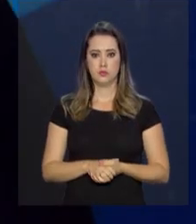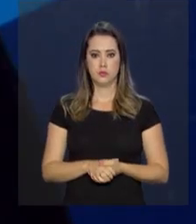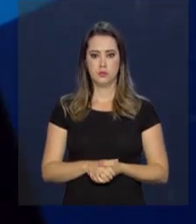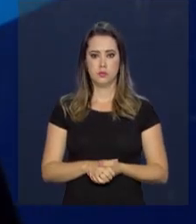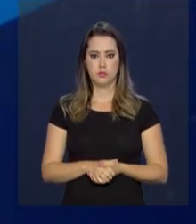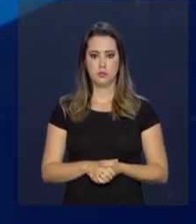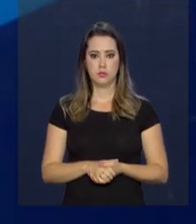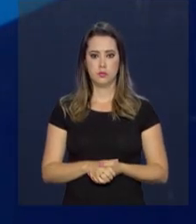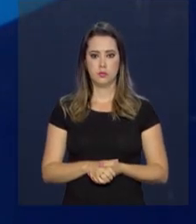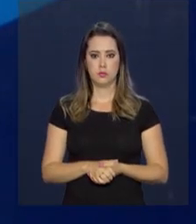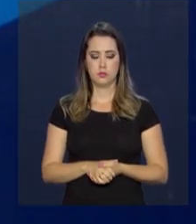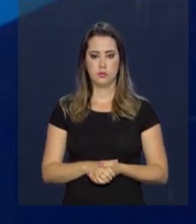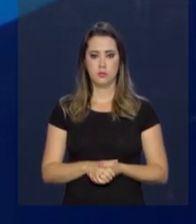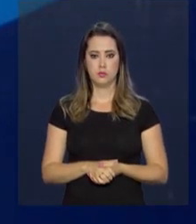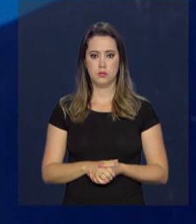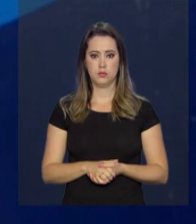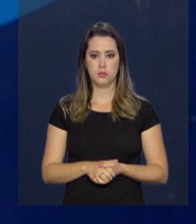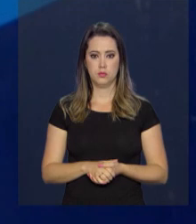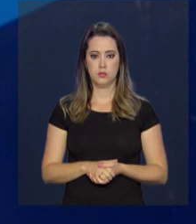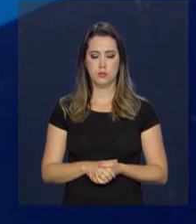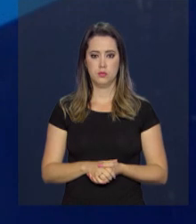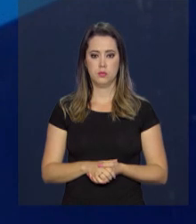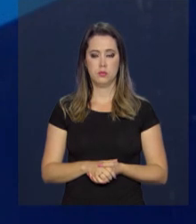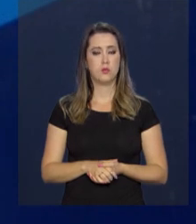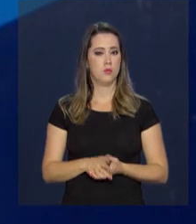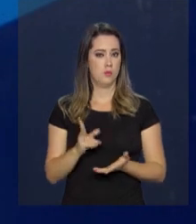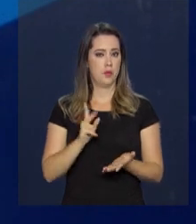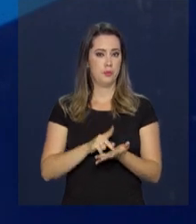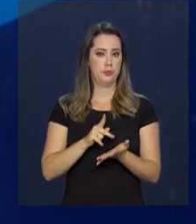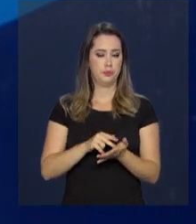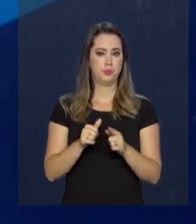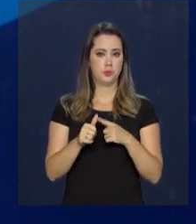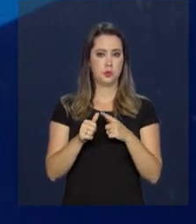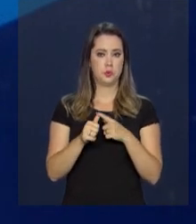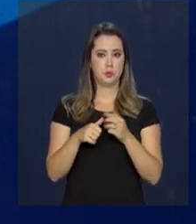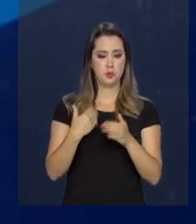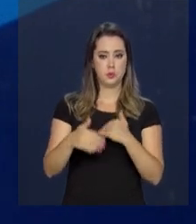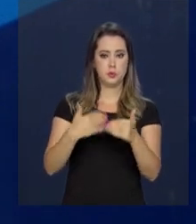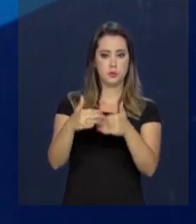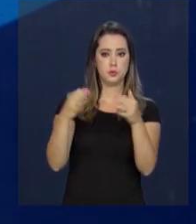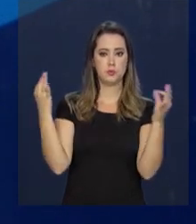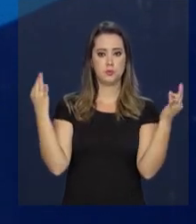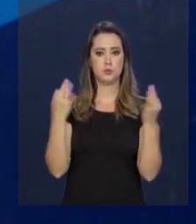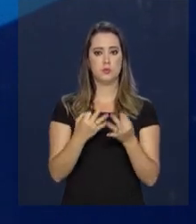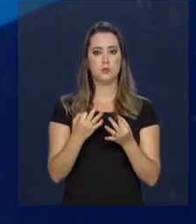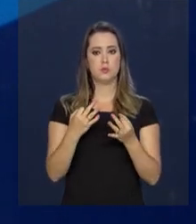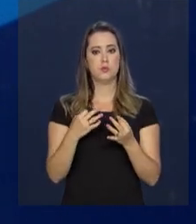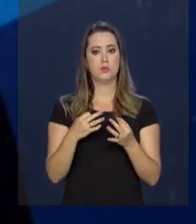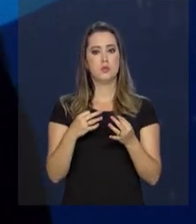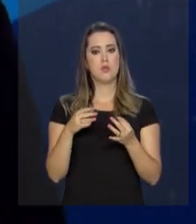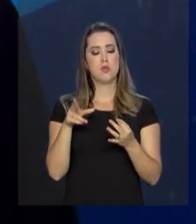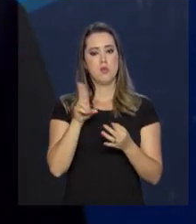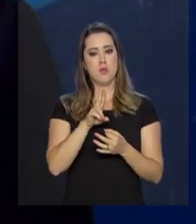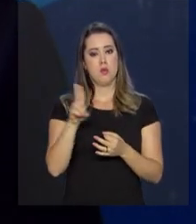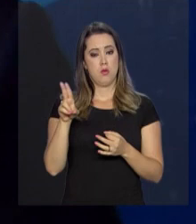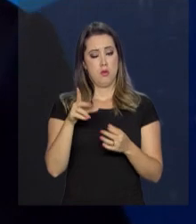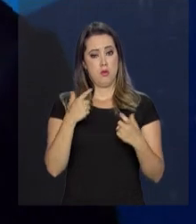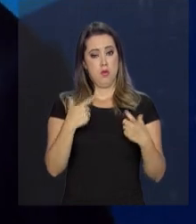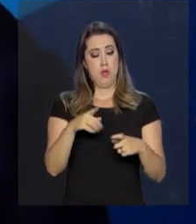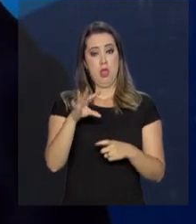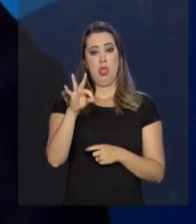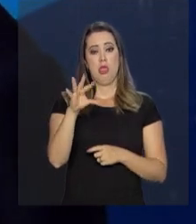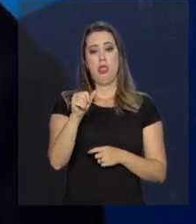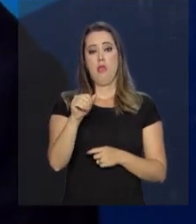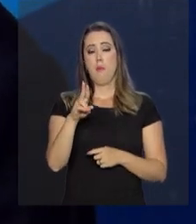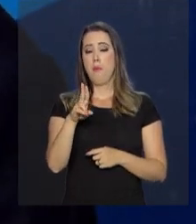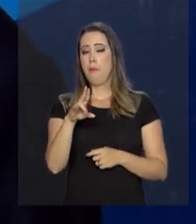na verdade vai produzir primeiro fazer um progresso extraordinário é no chamado tabuleiro litorâneo aqui